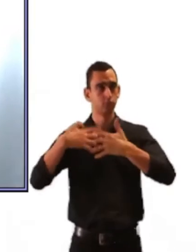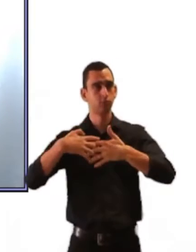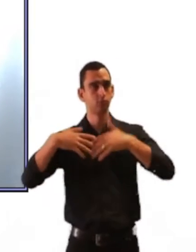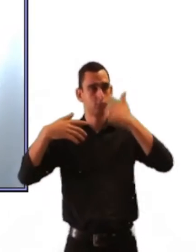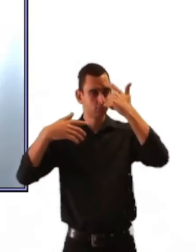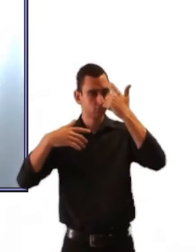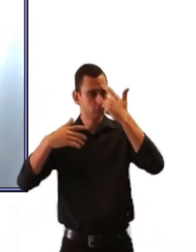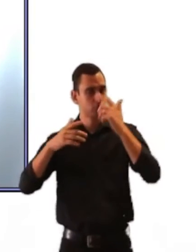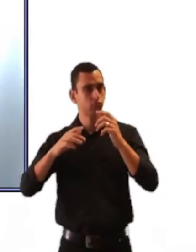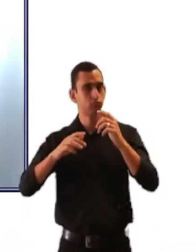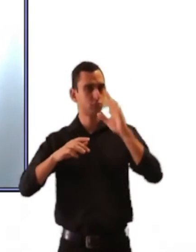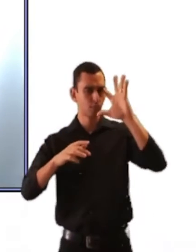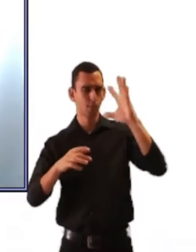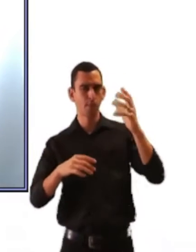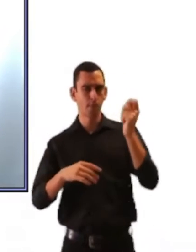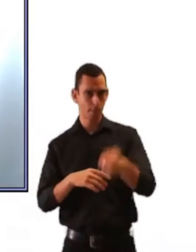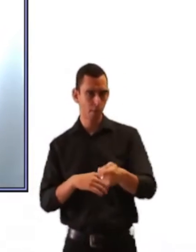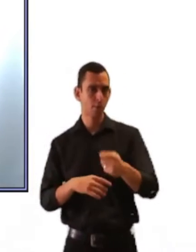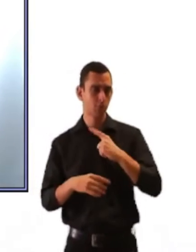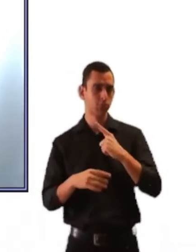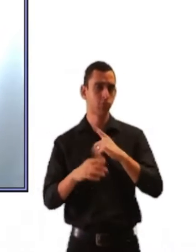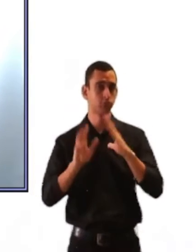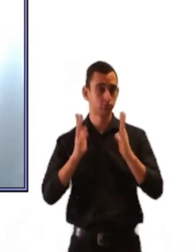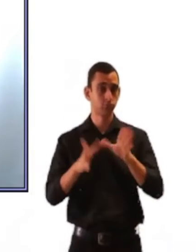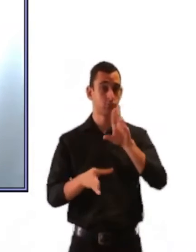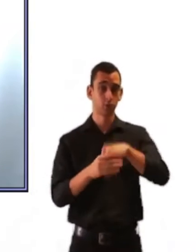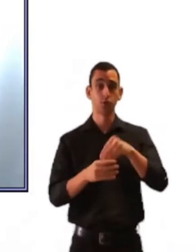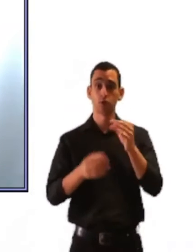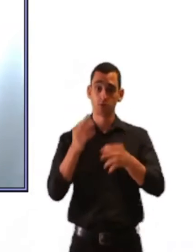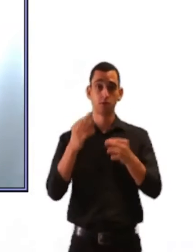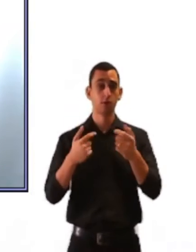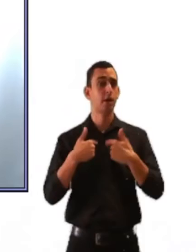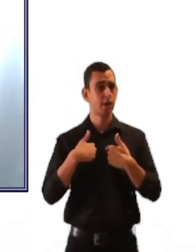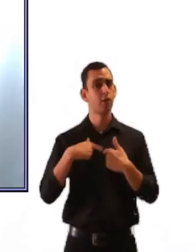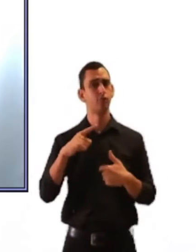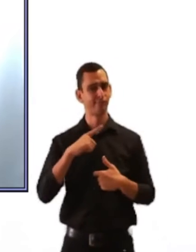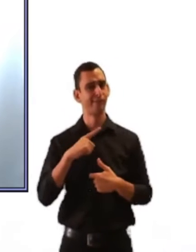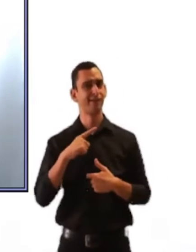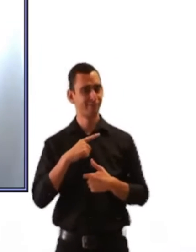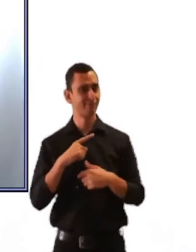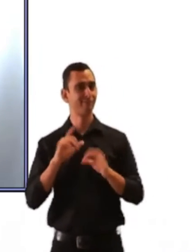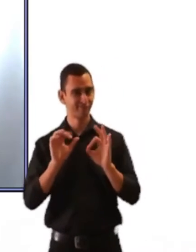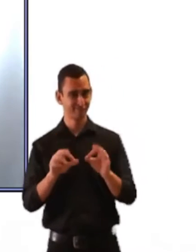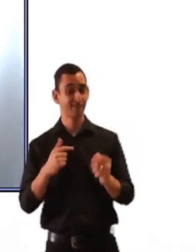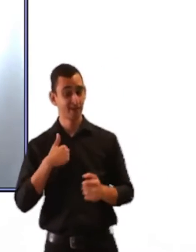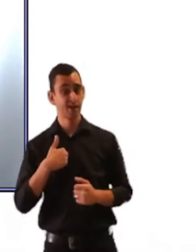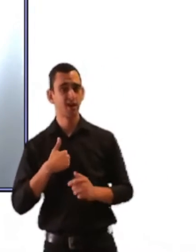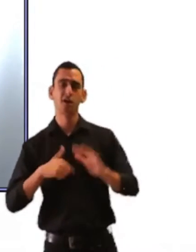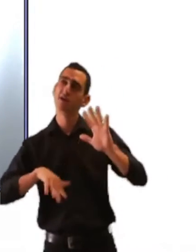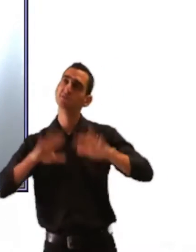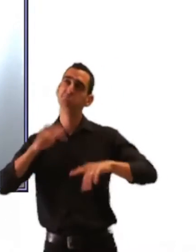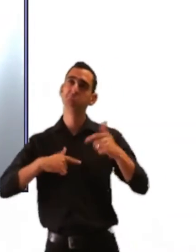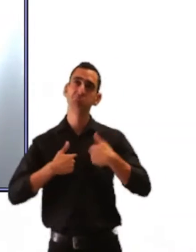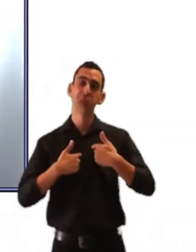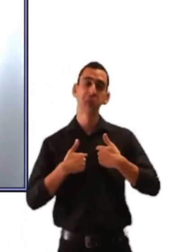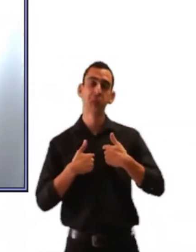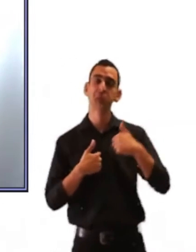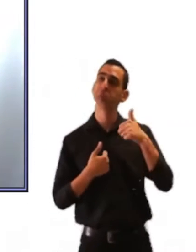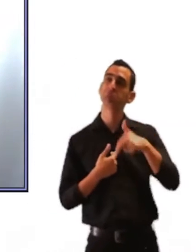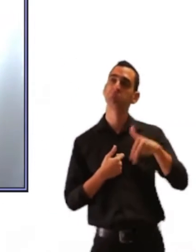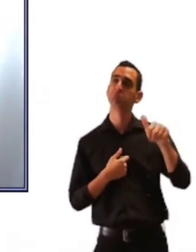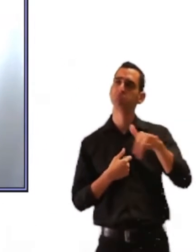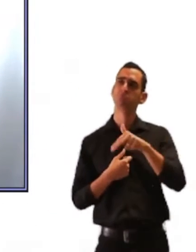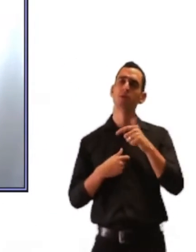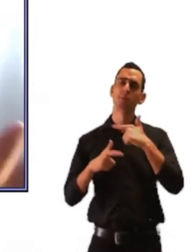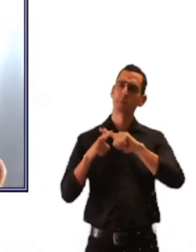tem para se tomar uma decisão judicial. Eu confesso que eu tenho bastante insight, assim, eu tenho determinados momentos em que eu já tive